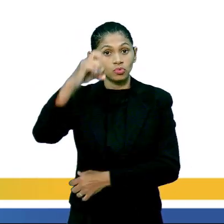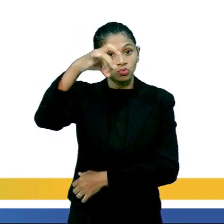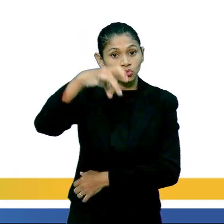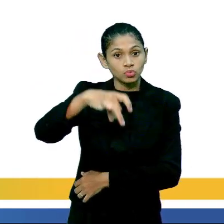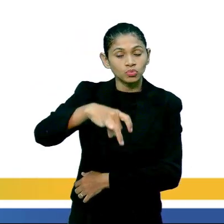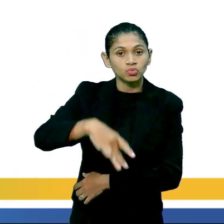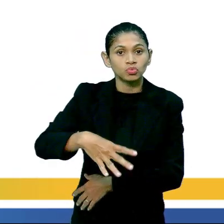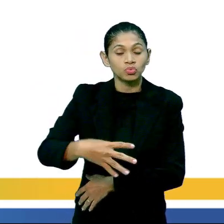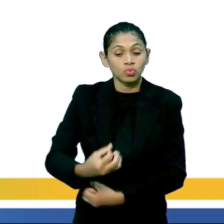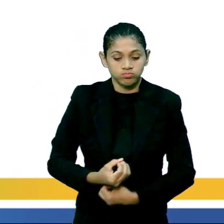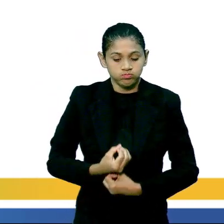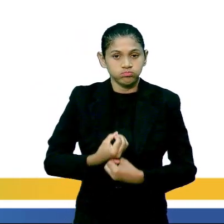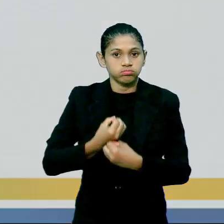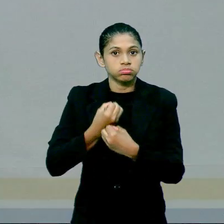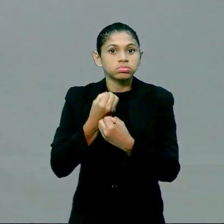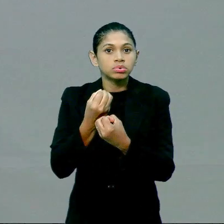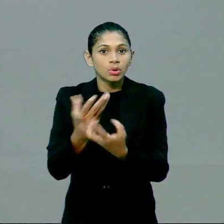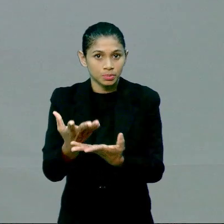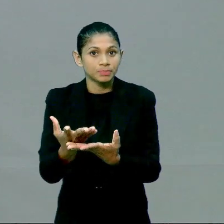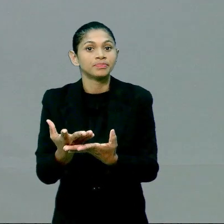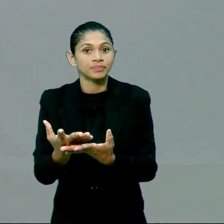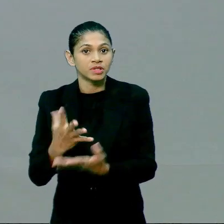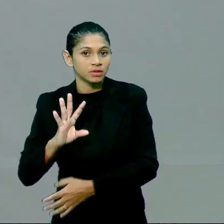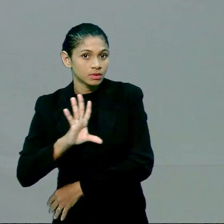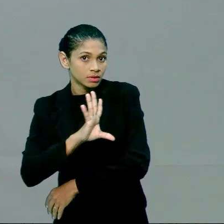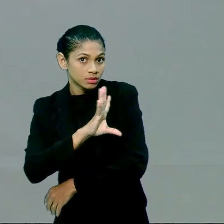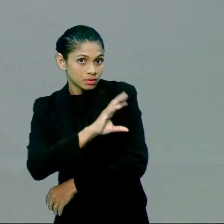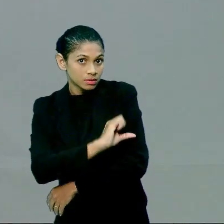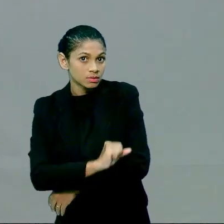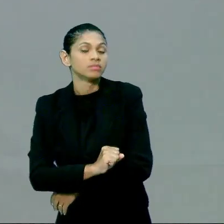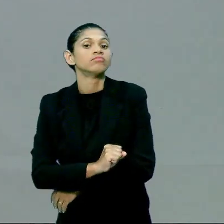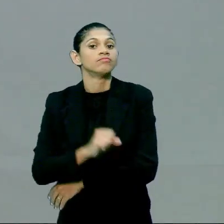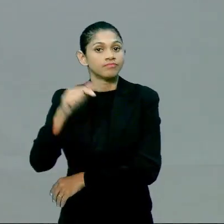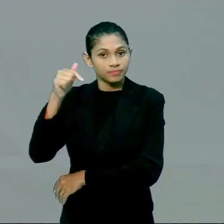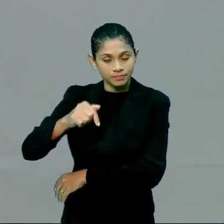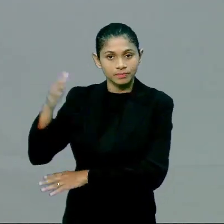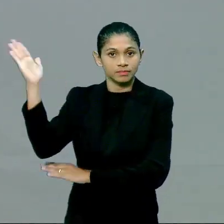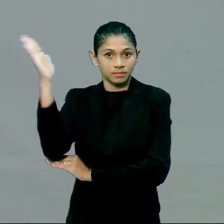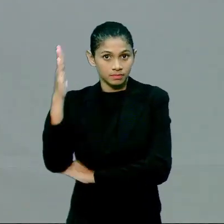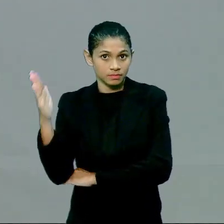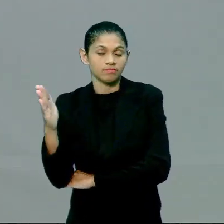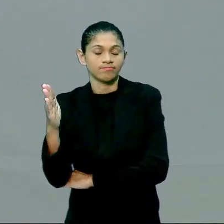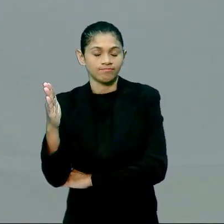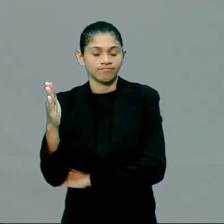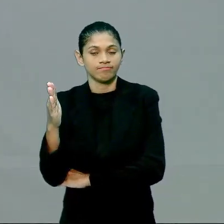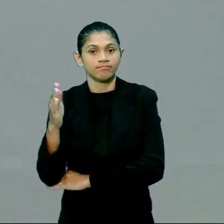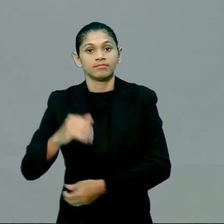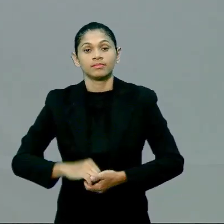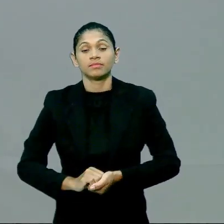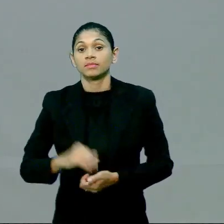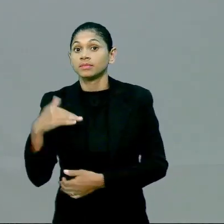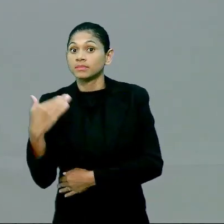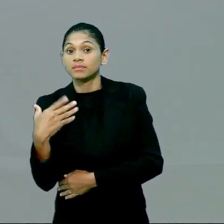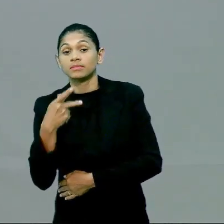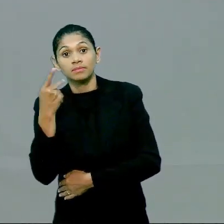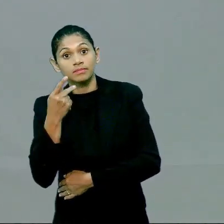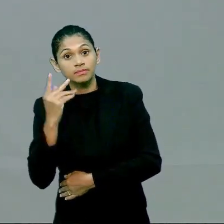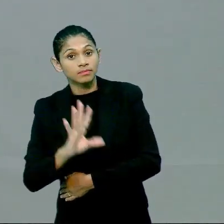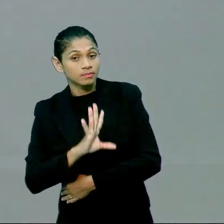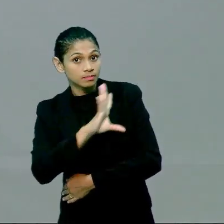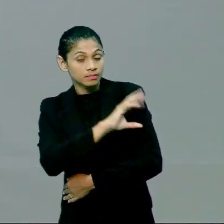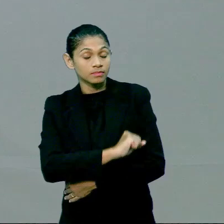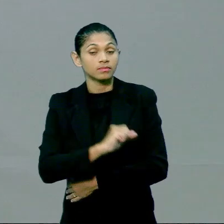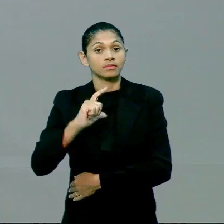do romantismo no Brasil, quer dizer, quando a gente fala de romantismo, vem aí o José de Alencar e